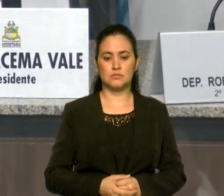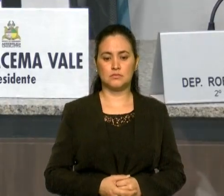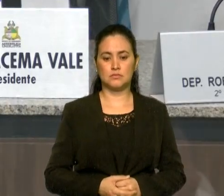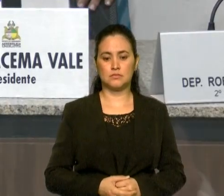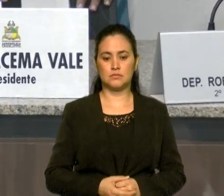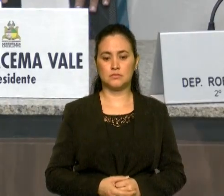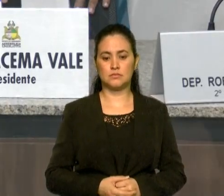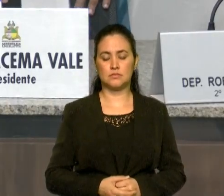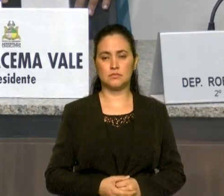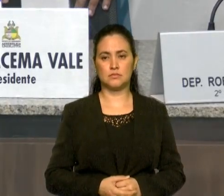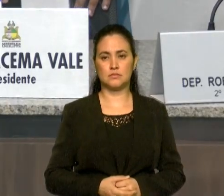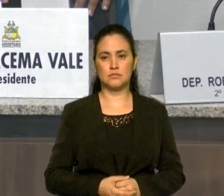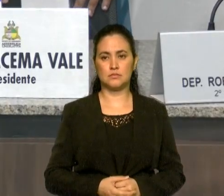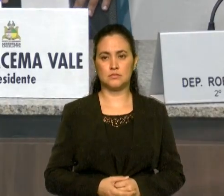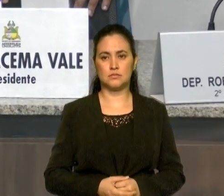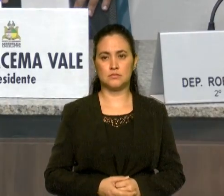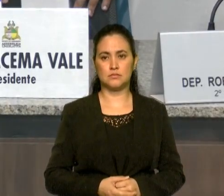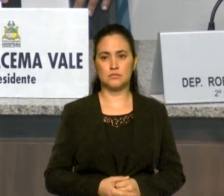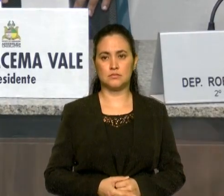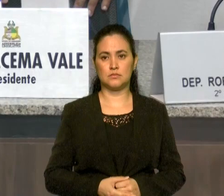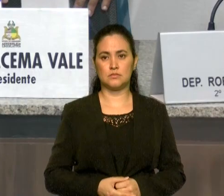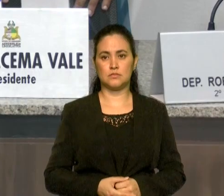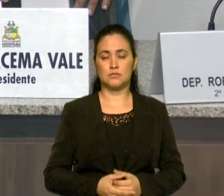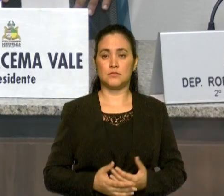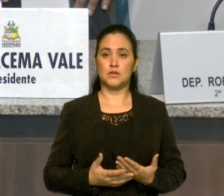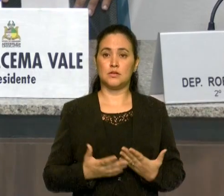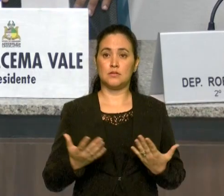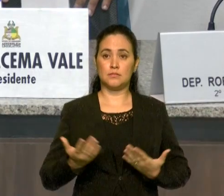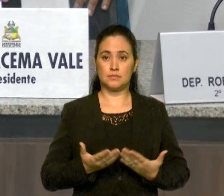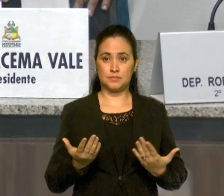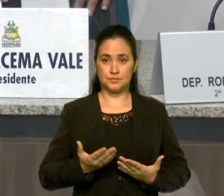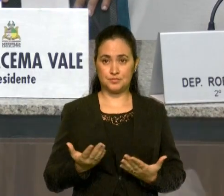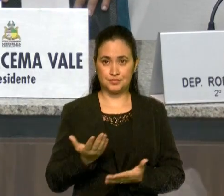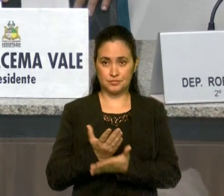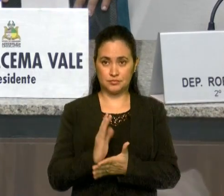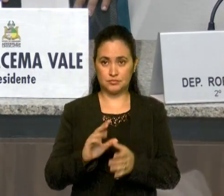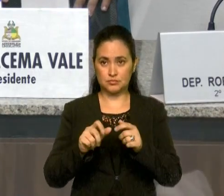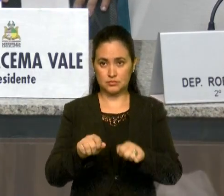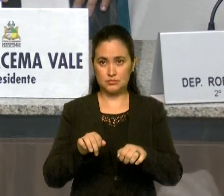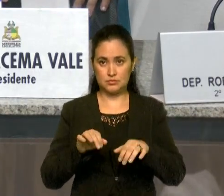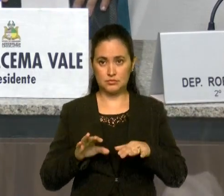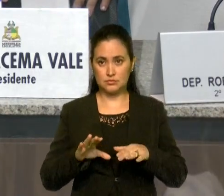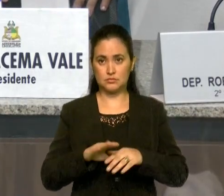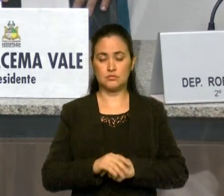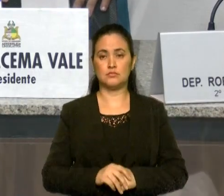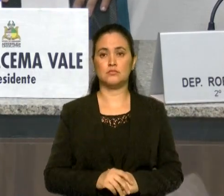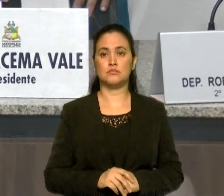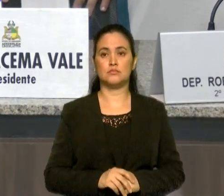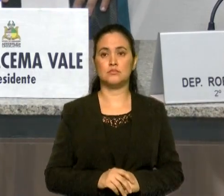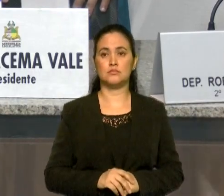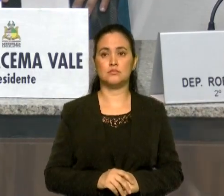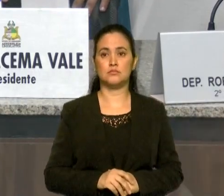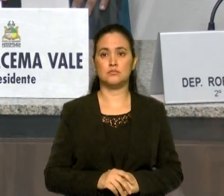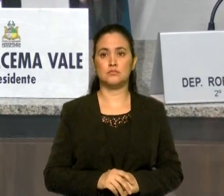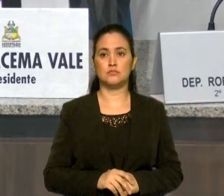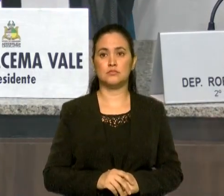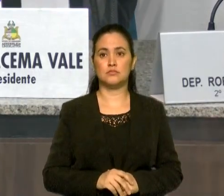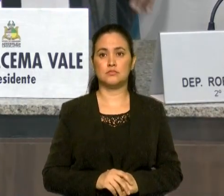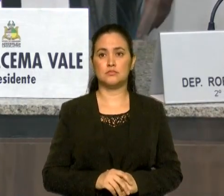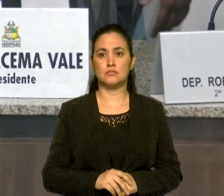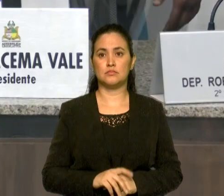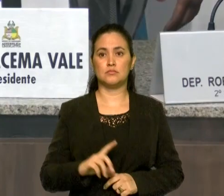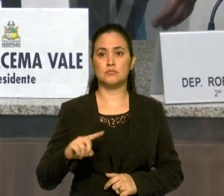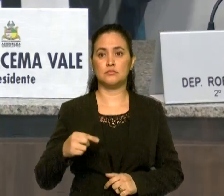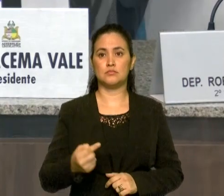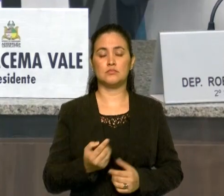Então, vamos encerrar a sessão e iniciar a sessão